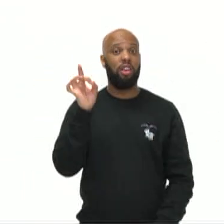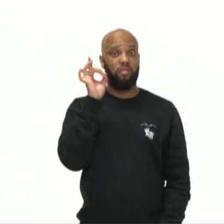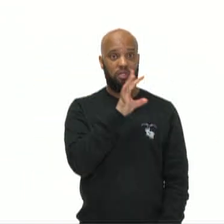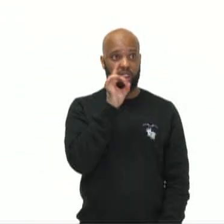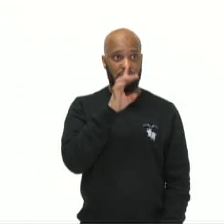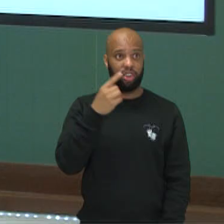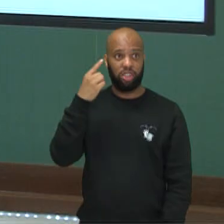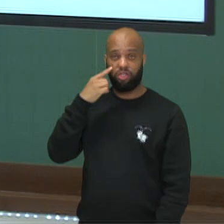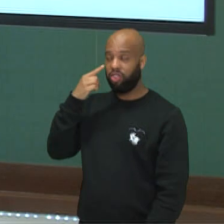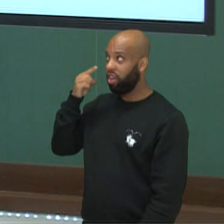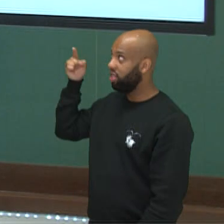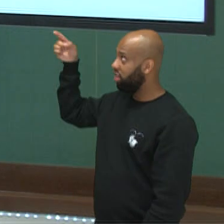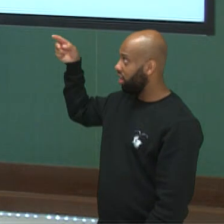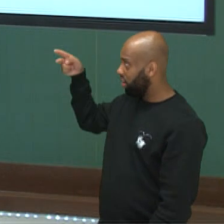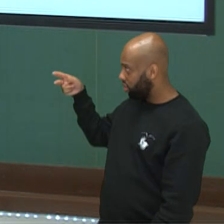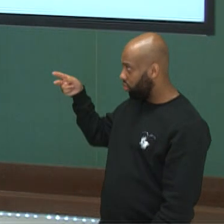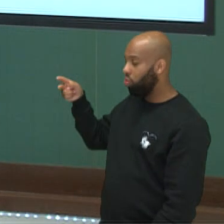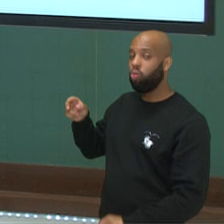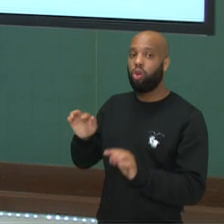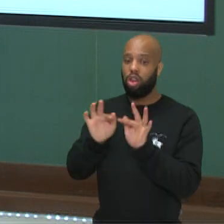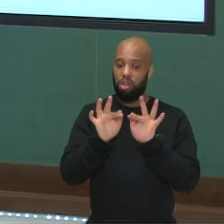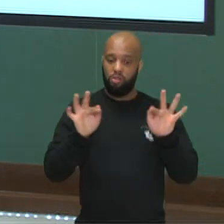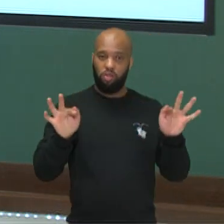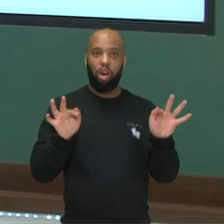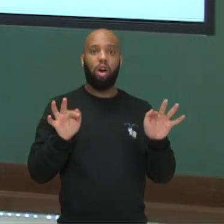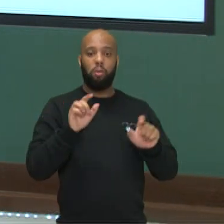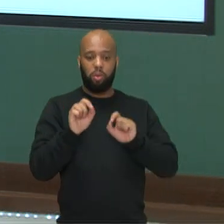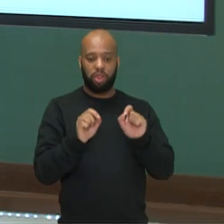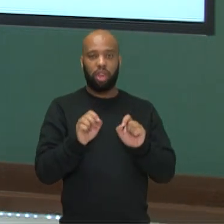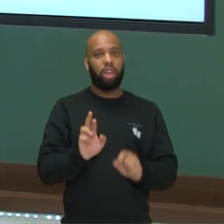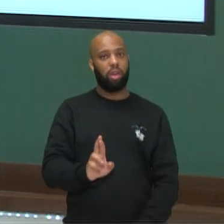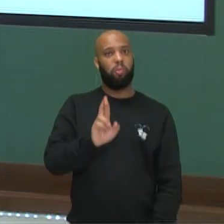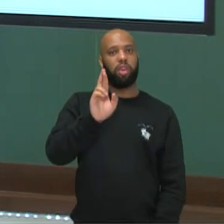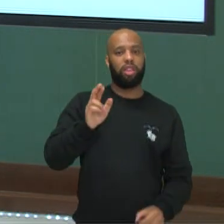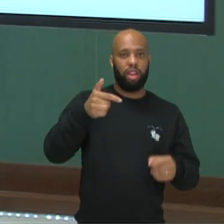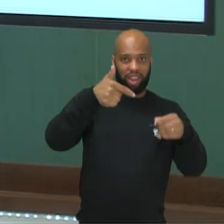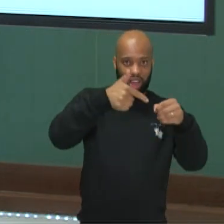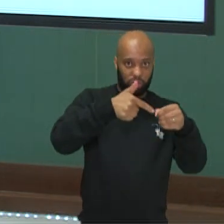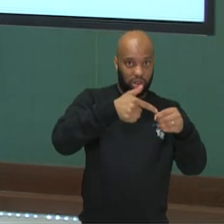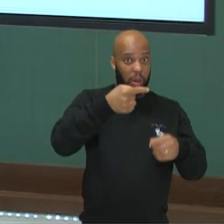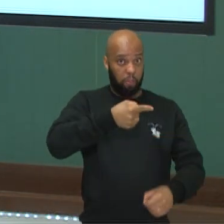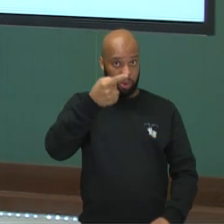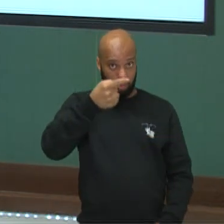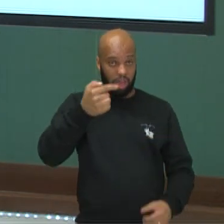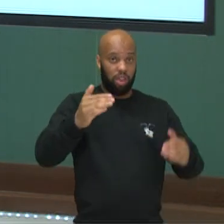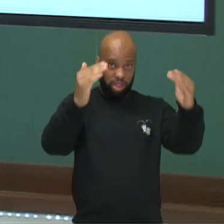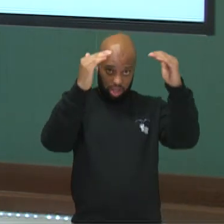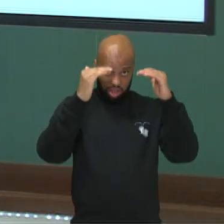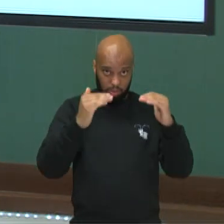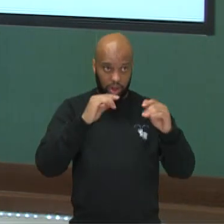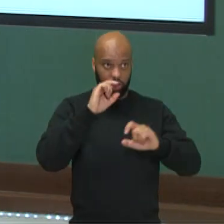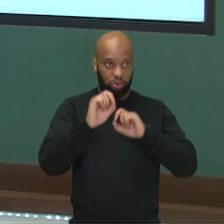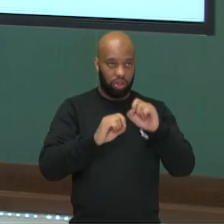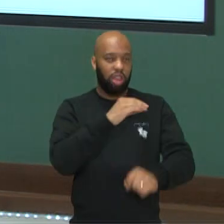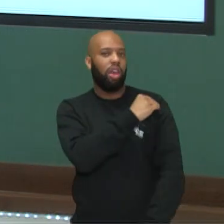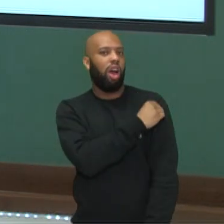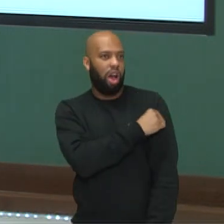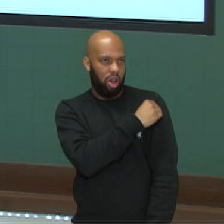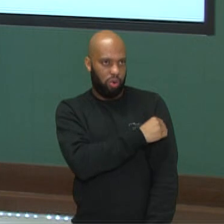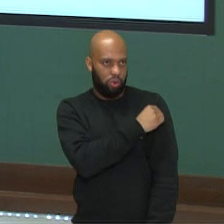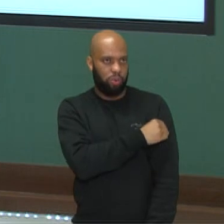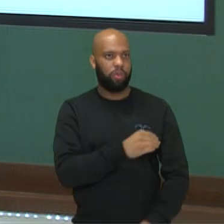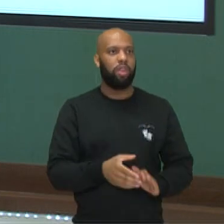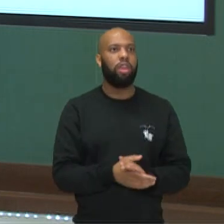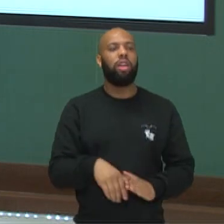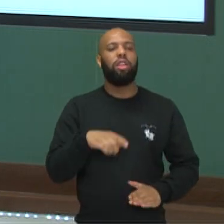temos a fórmula que poderia representar a gasolina e embaixo a fórmula que representa o etanol. Aqui